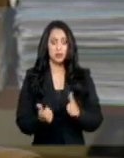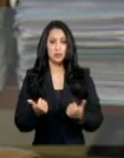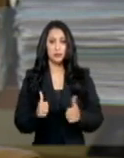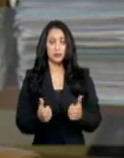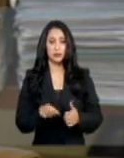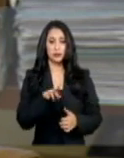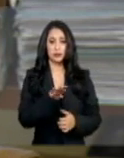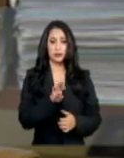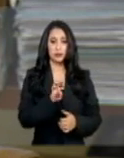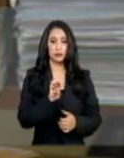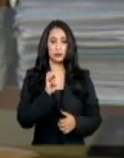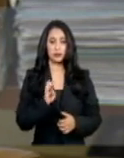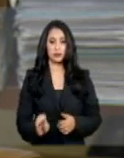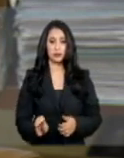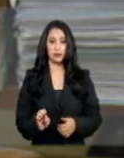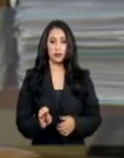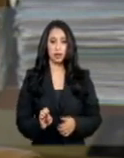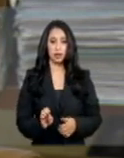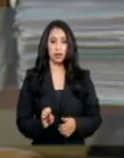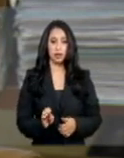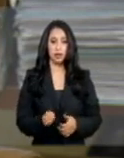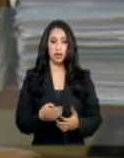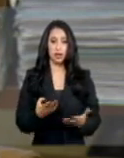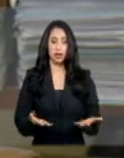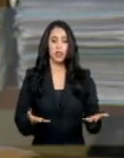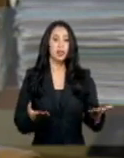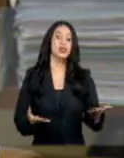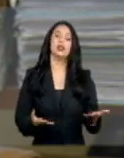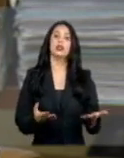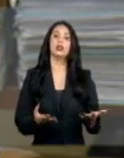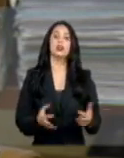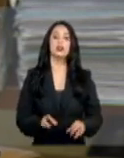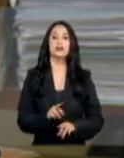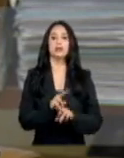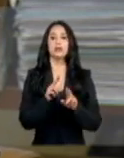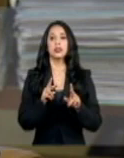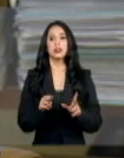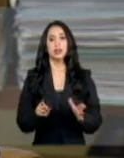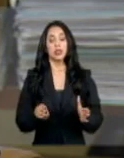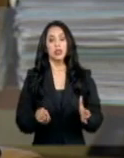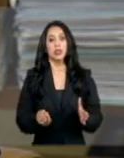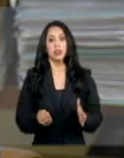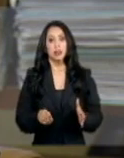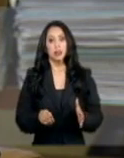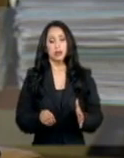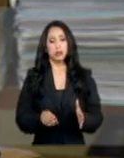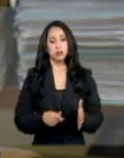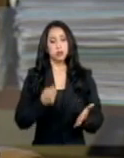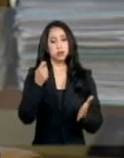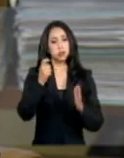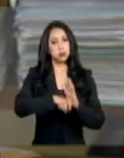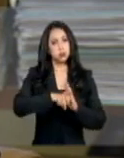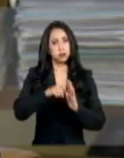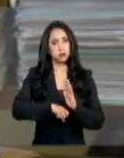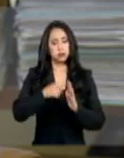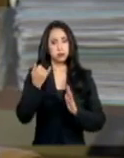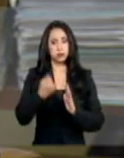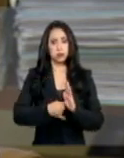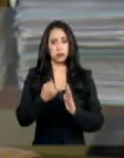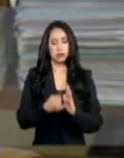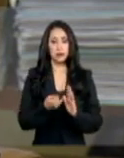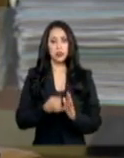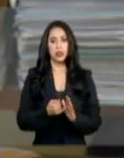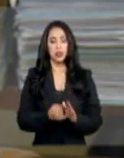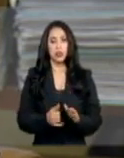retal quanto o é e tal é que a administração tributária a administração tributária embora